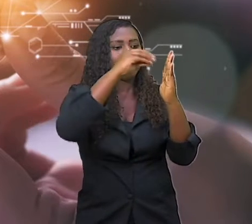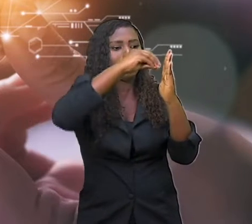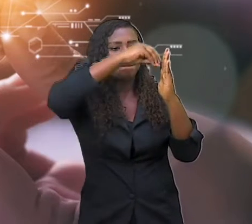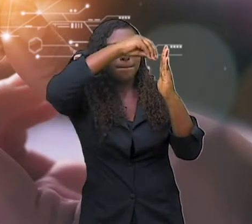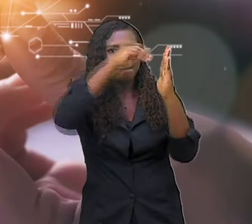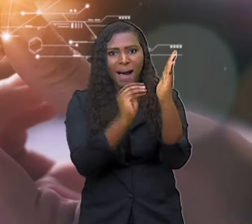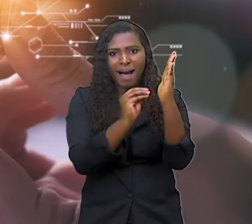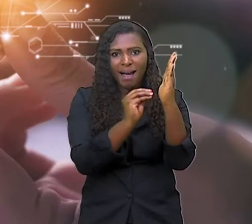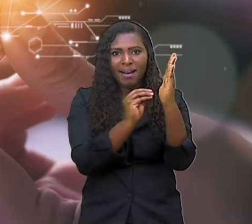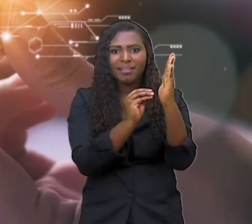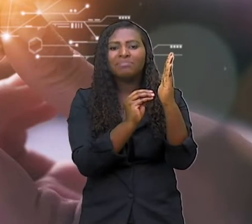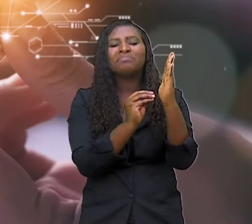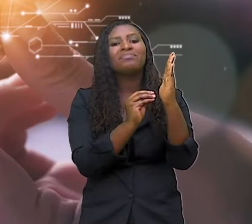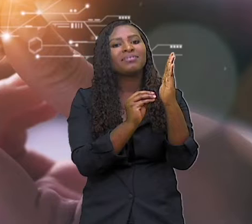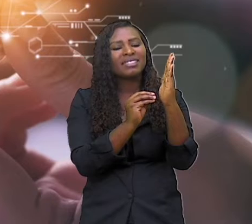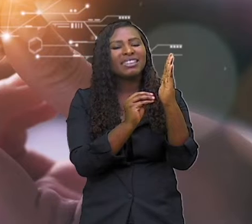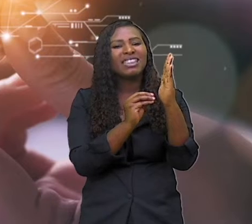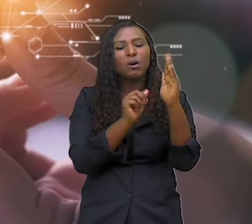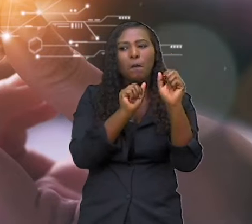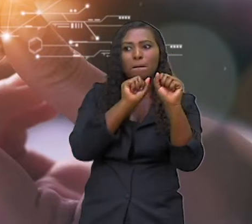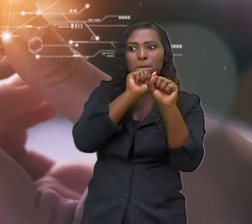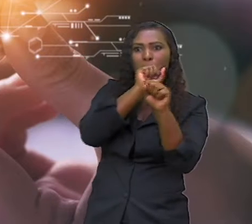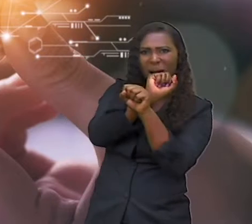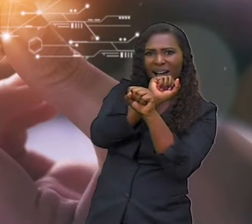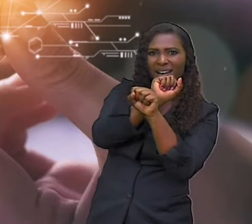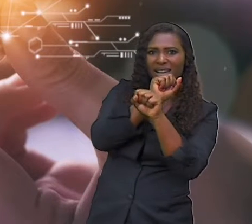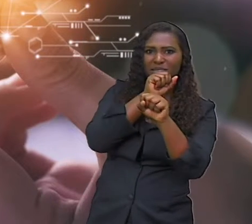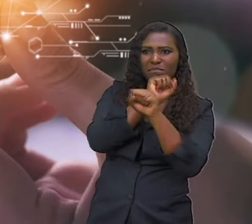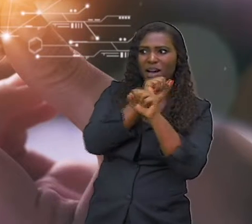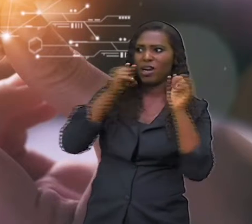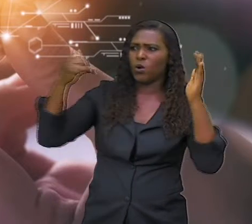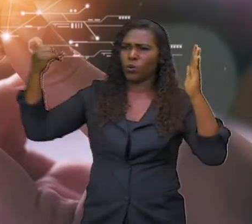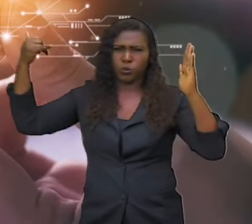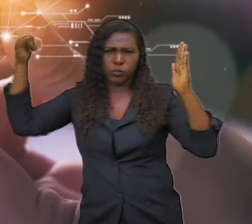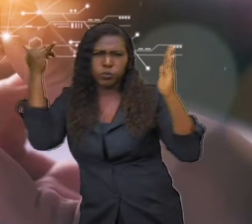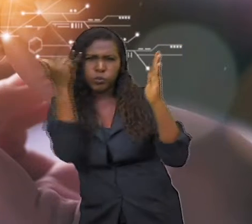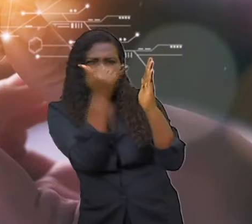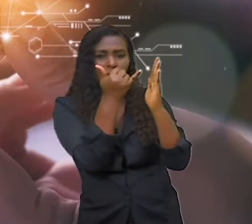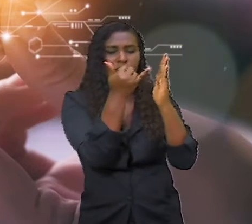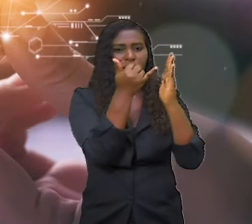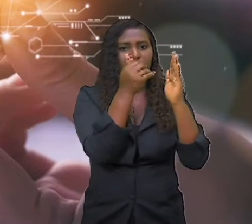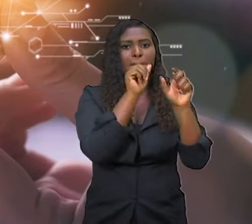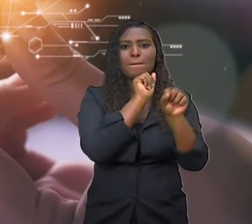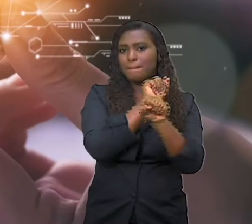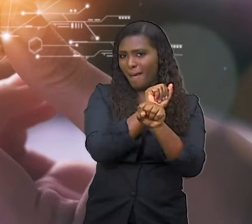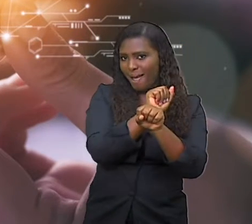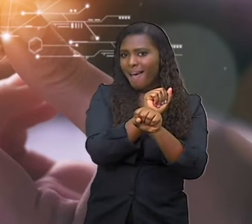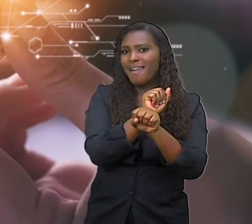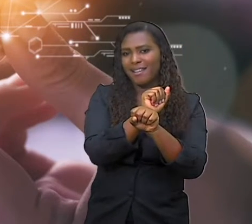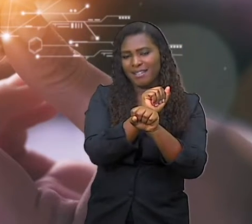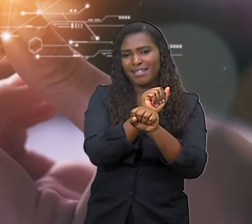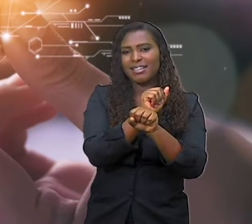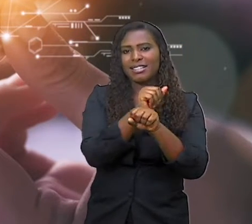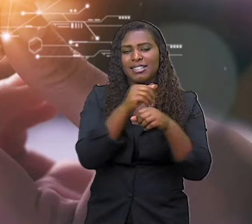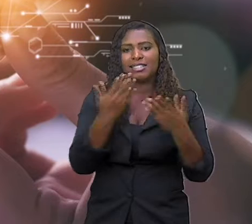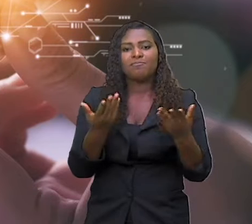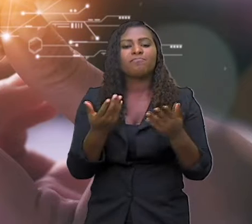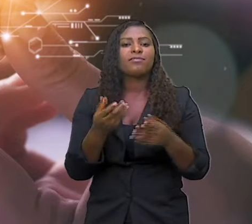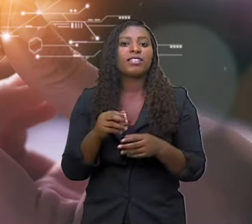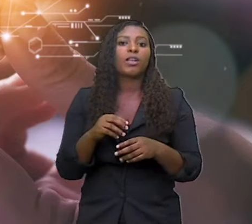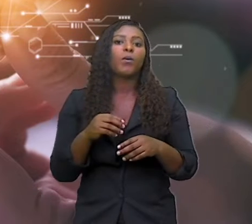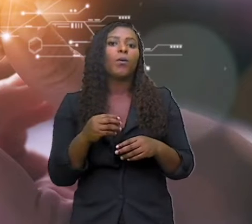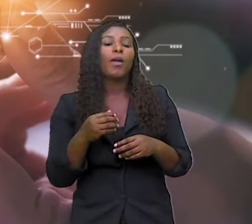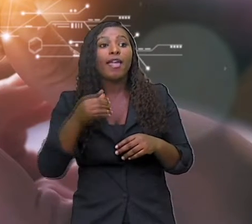circulação, que é o circuito que leva e traz energia. Após o conserto